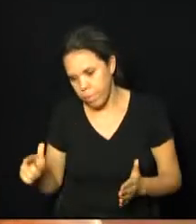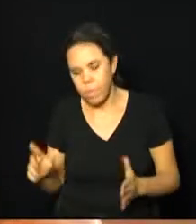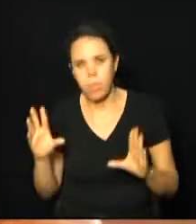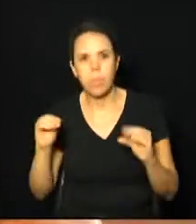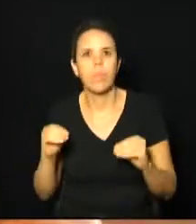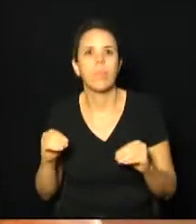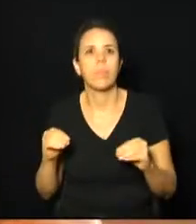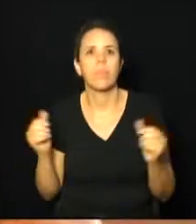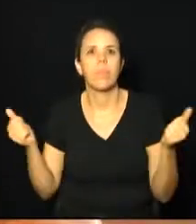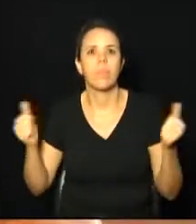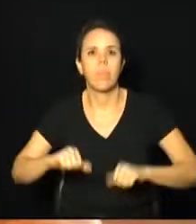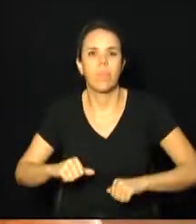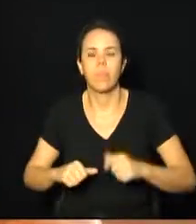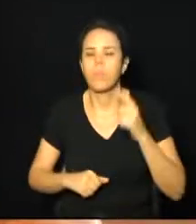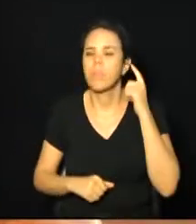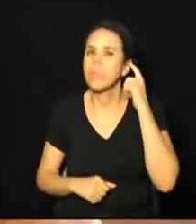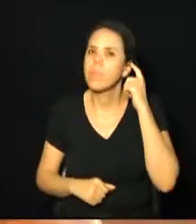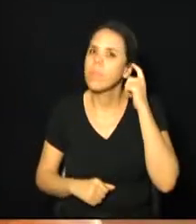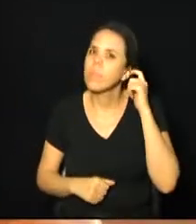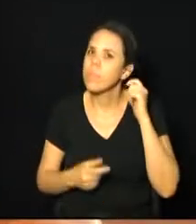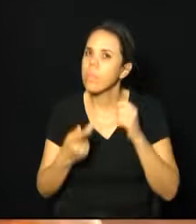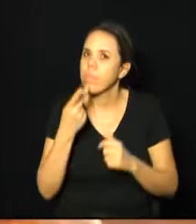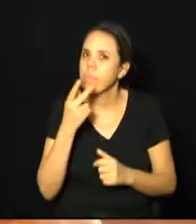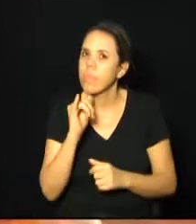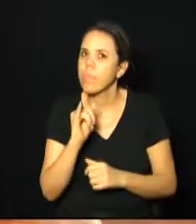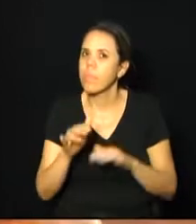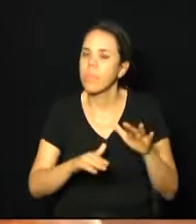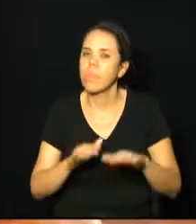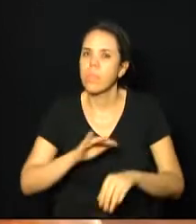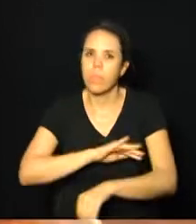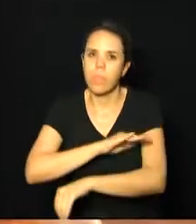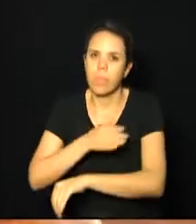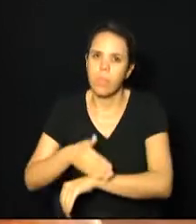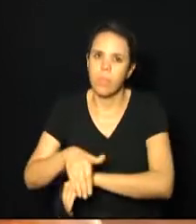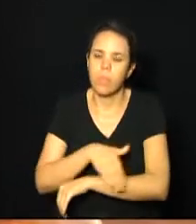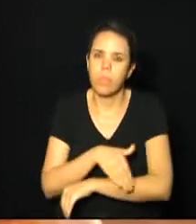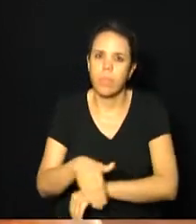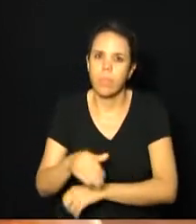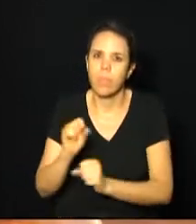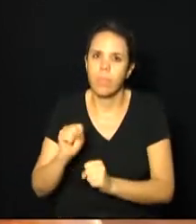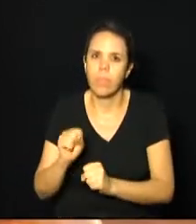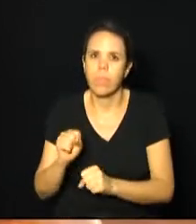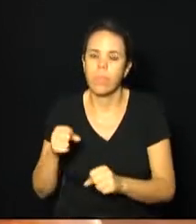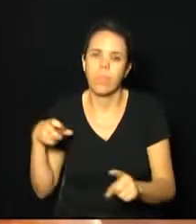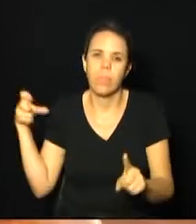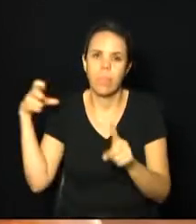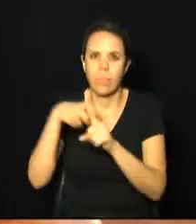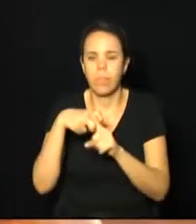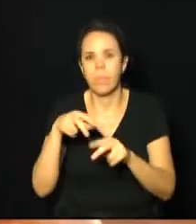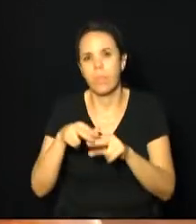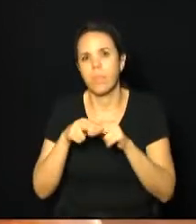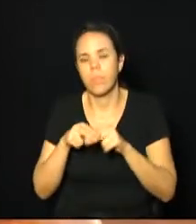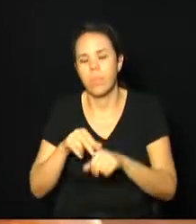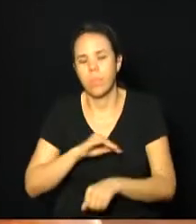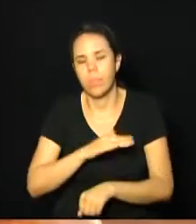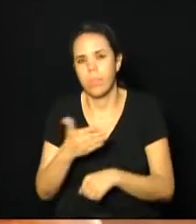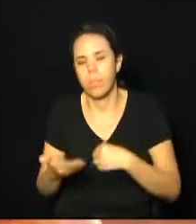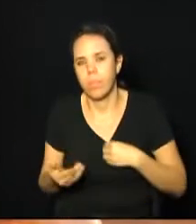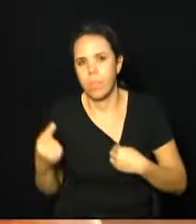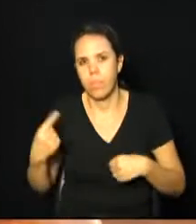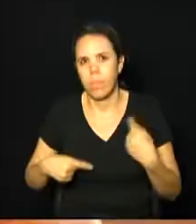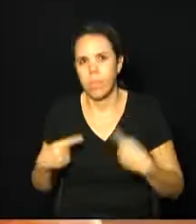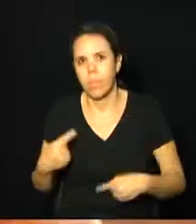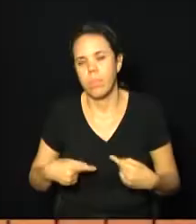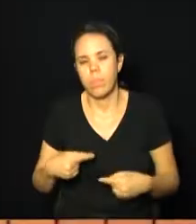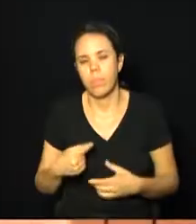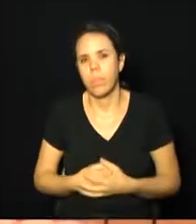noite, pior ainda, pode causar, é isso que eu digo. E às vezes a gente faz uma lombada e pode até causar acidente por conta da lombada. A gente estava discutindo isso